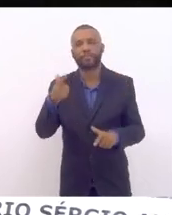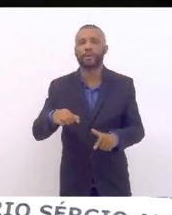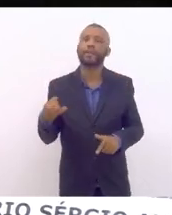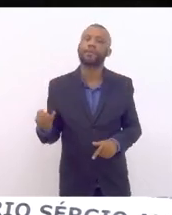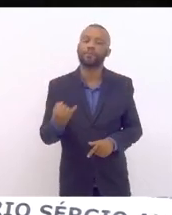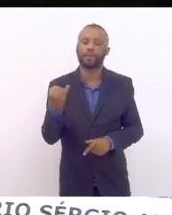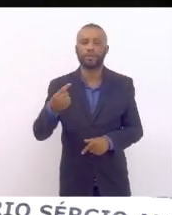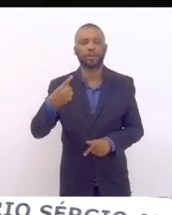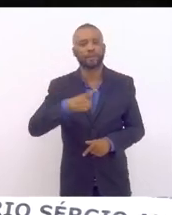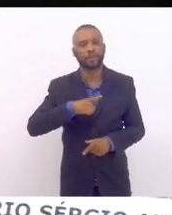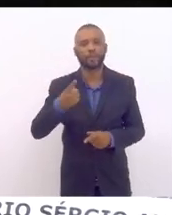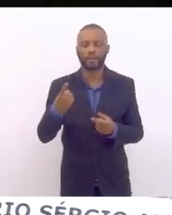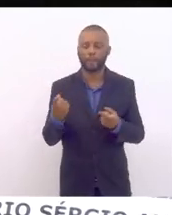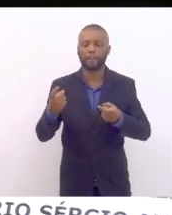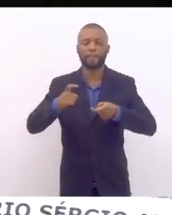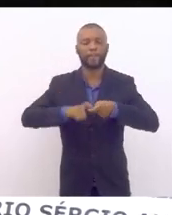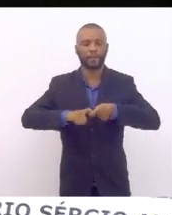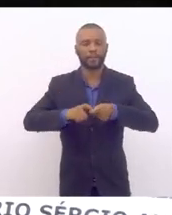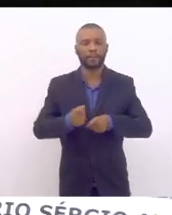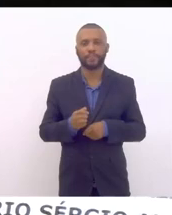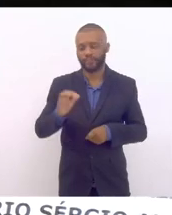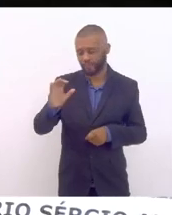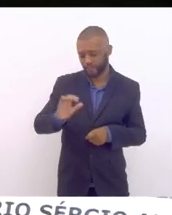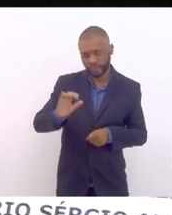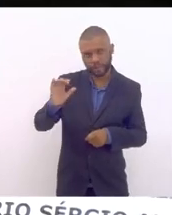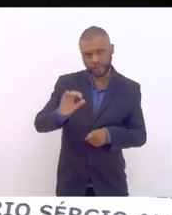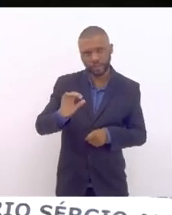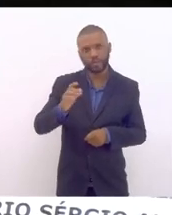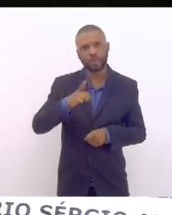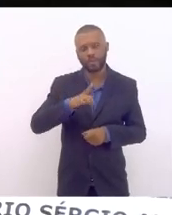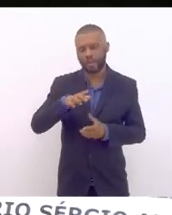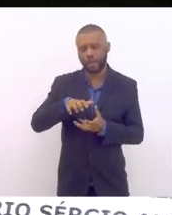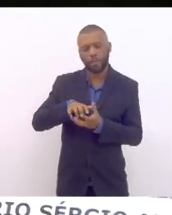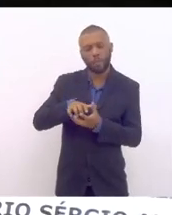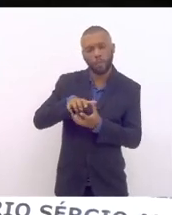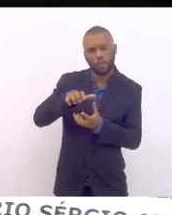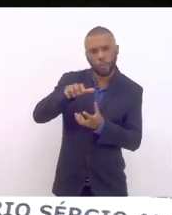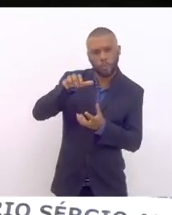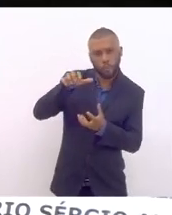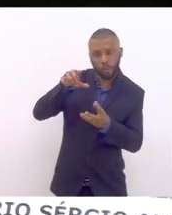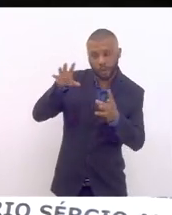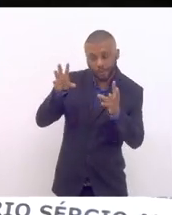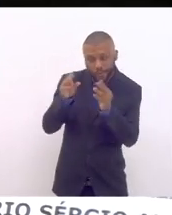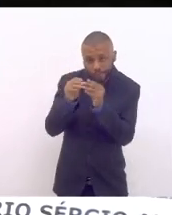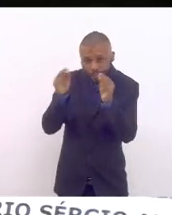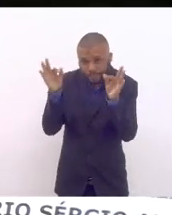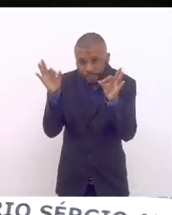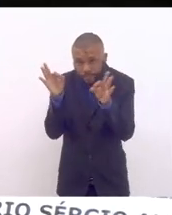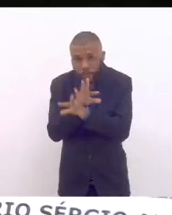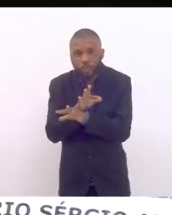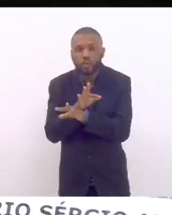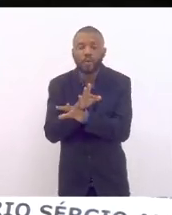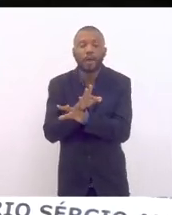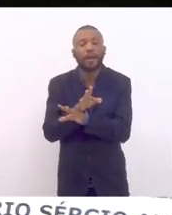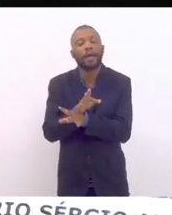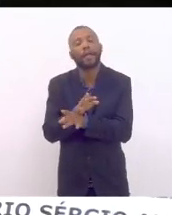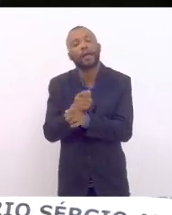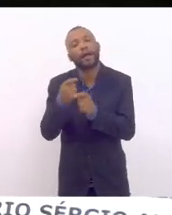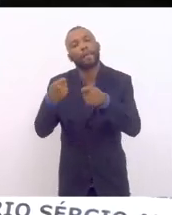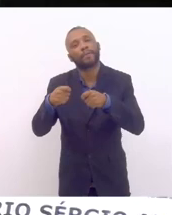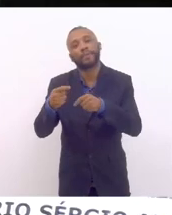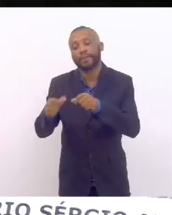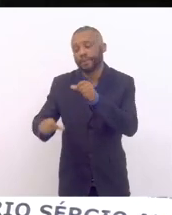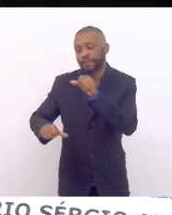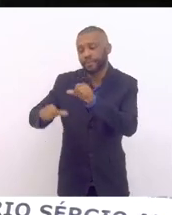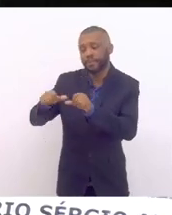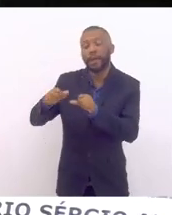temos essa parceria a ciência quando elas imatura quando ela se conclui ela pode e deve se transformar